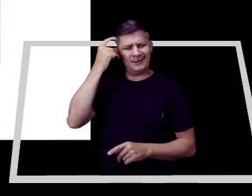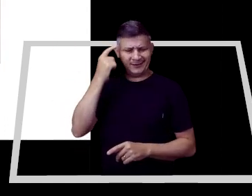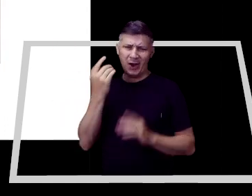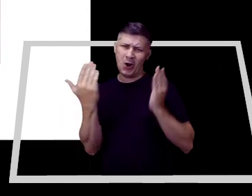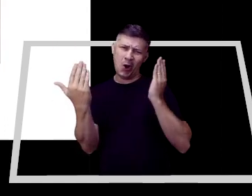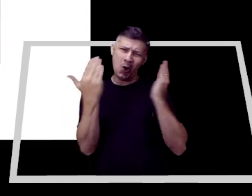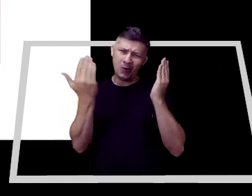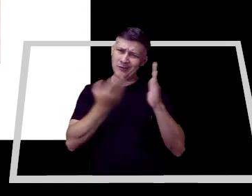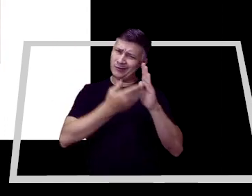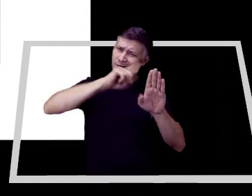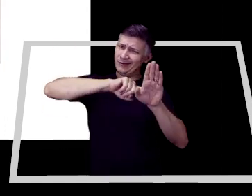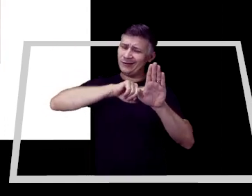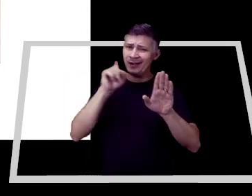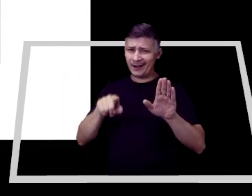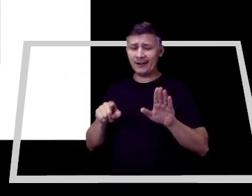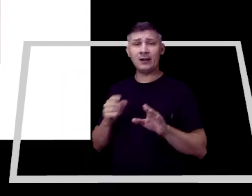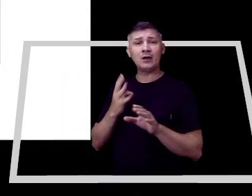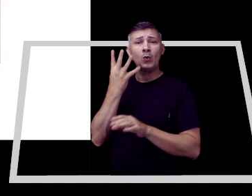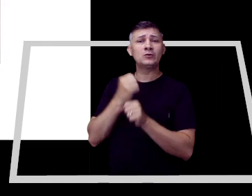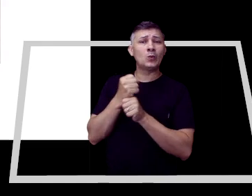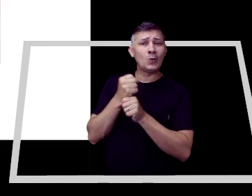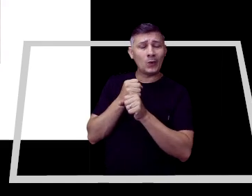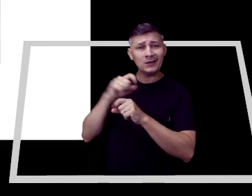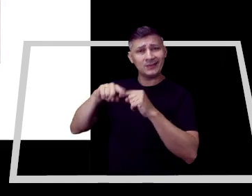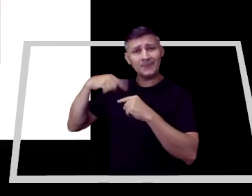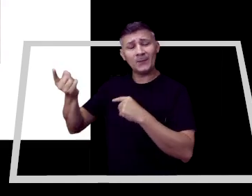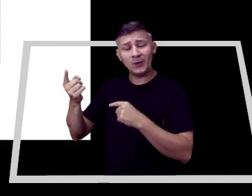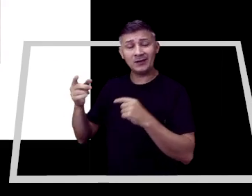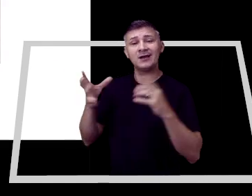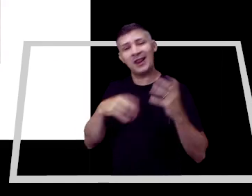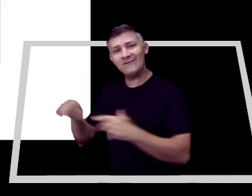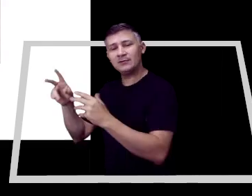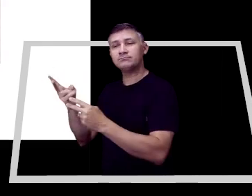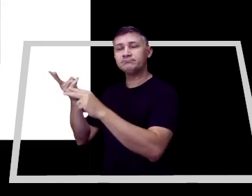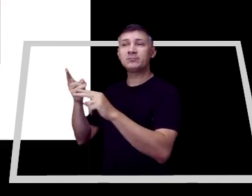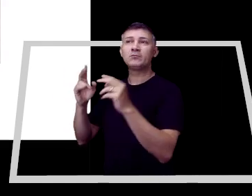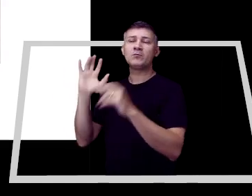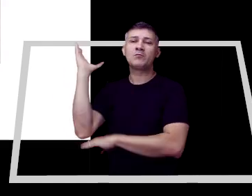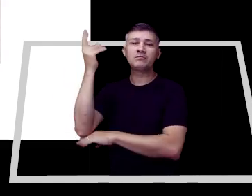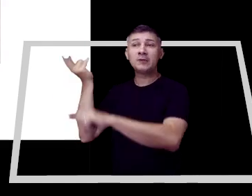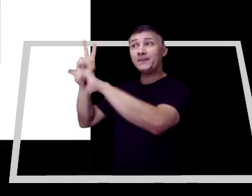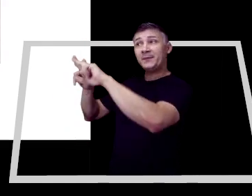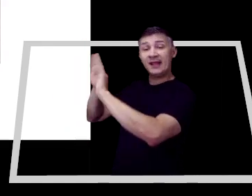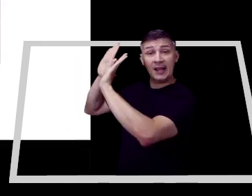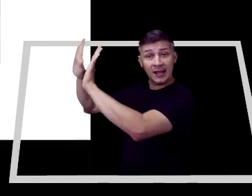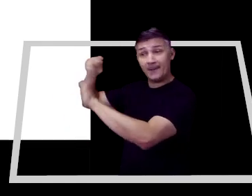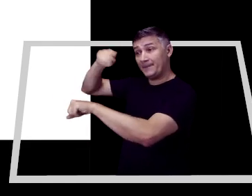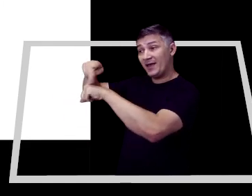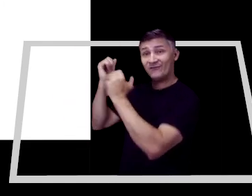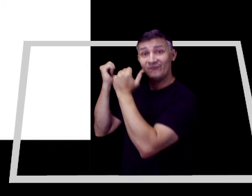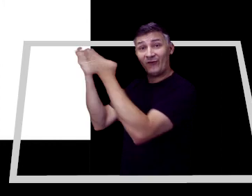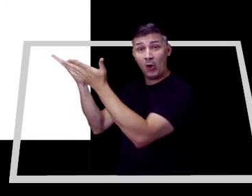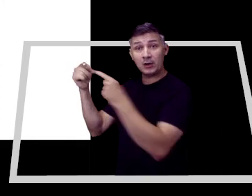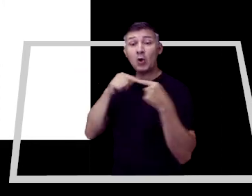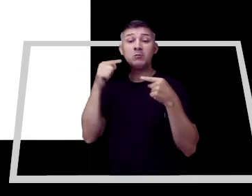nem assassinado, que acabou acontecendo nos 4 anos sucessivos. Então, a gente imaginava também como uma